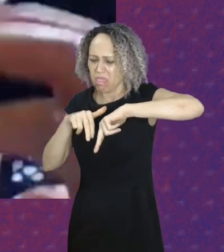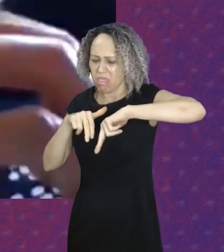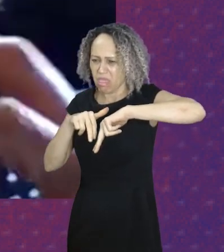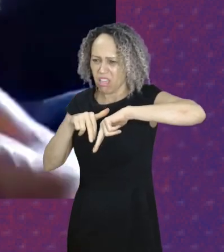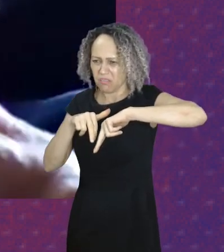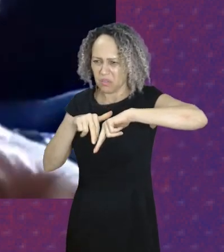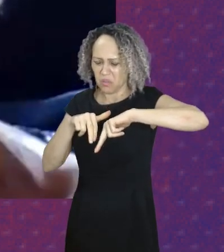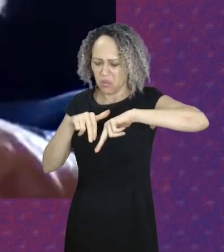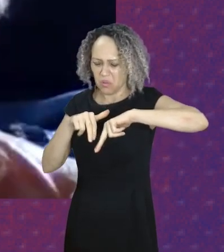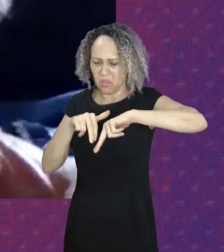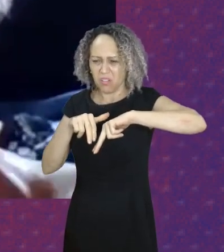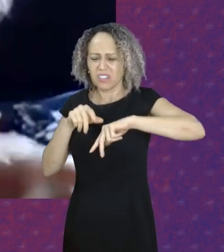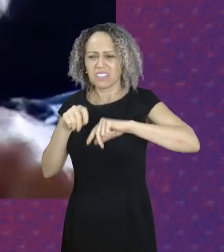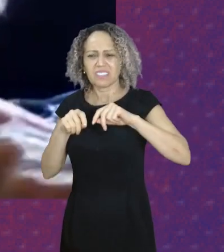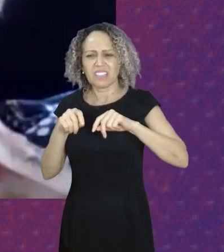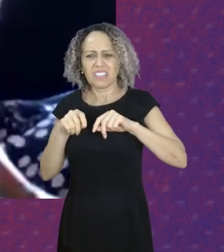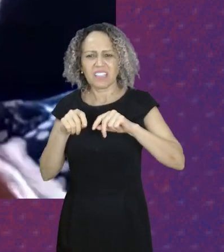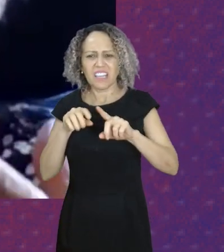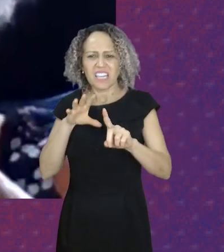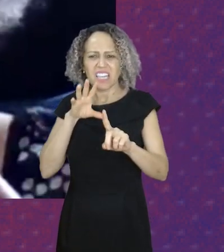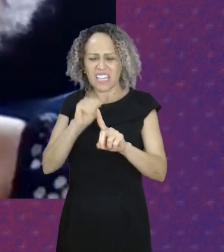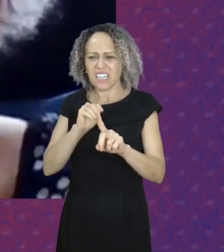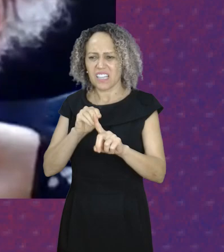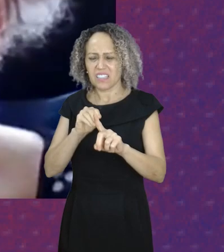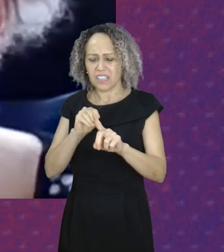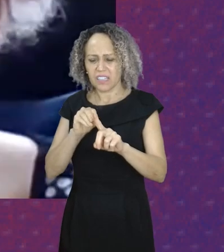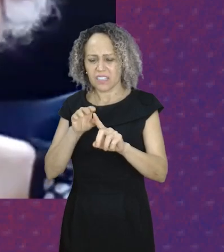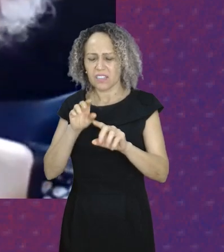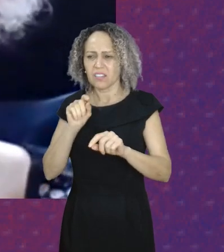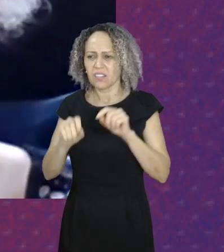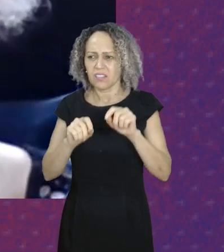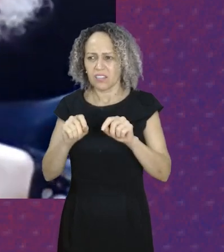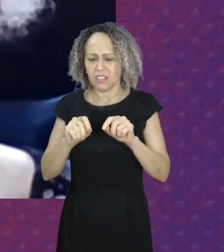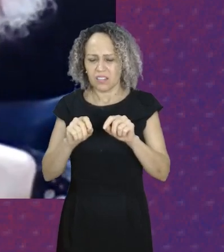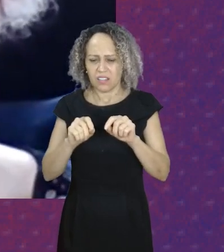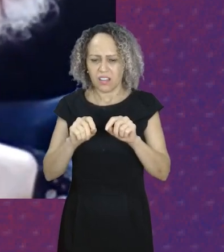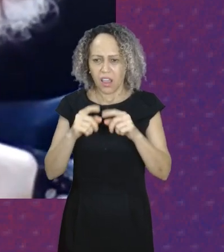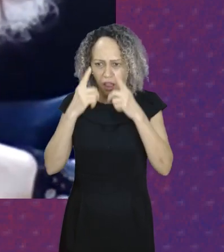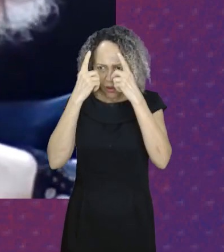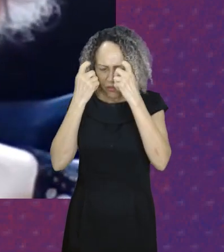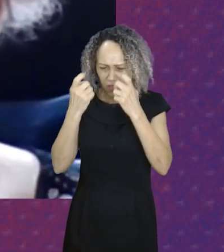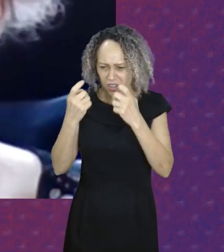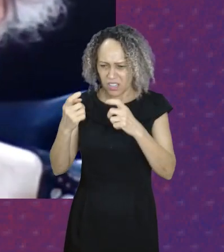A violência sexual é quando existe penetração carnal.